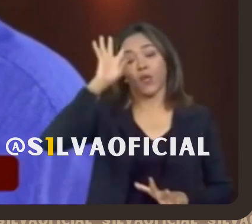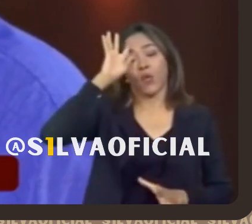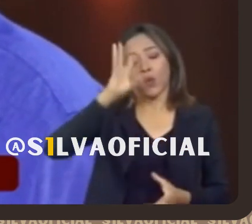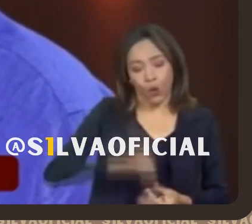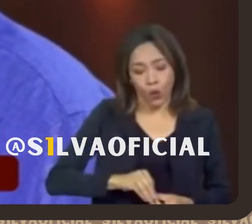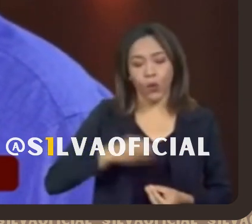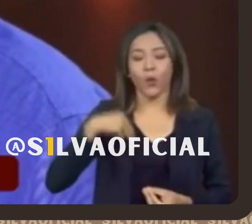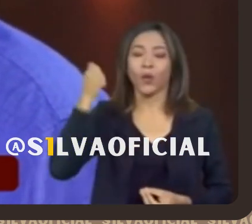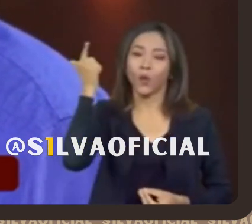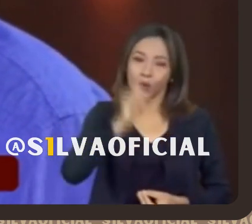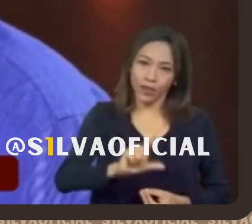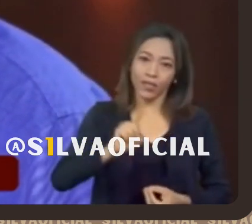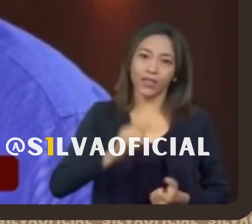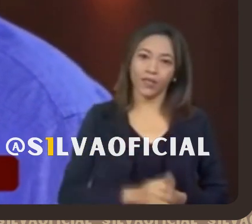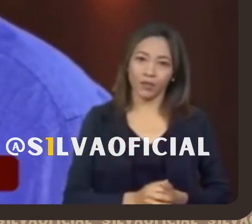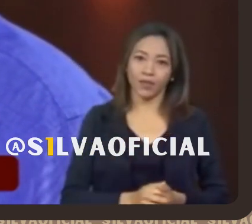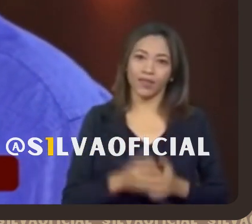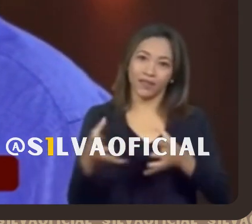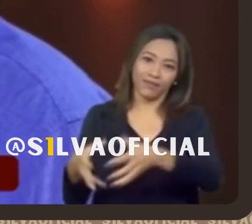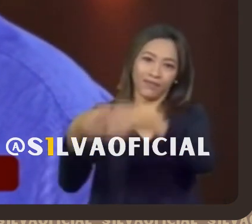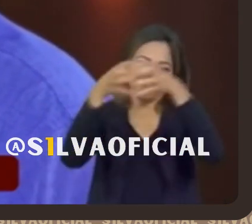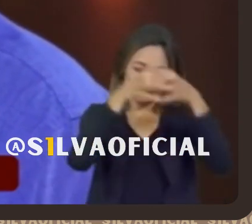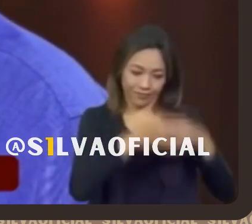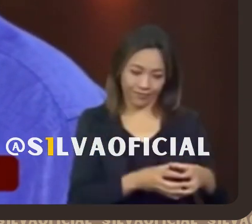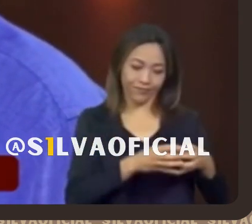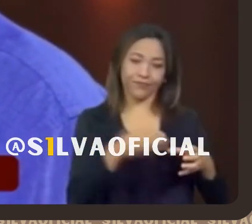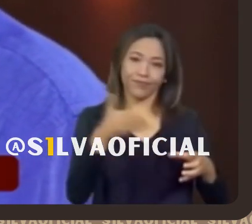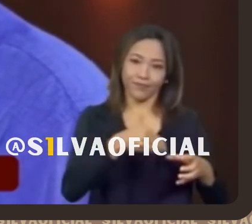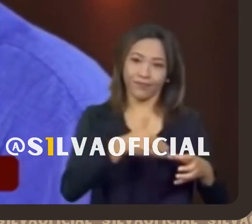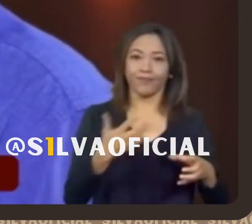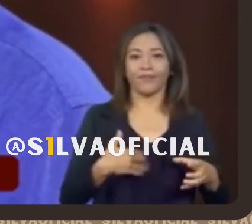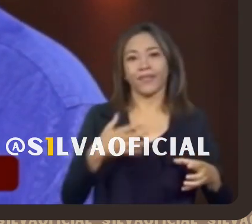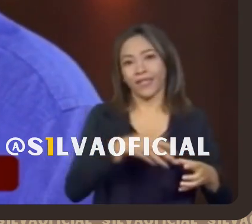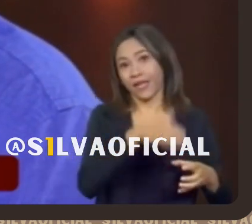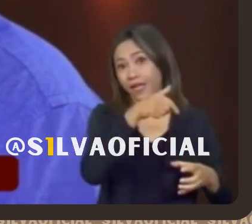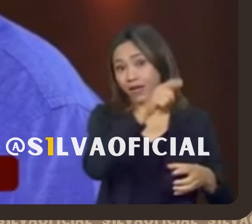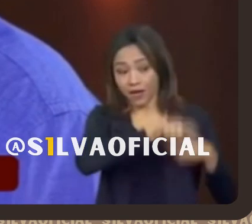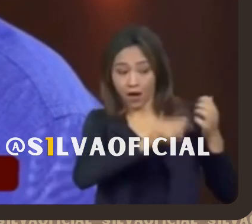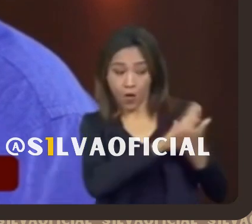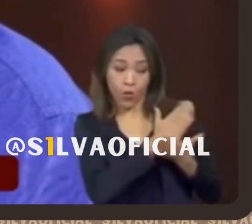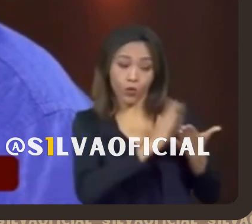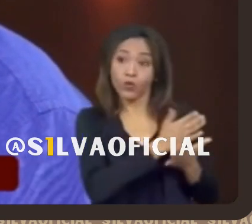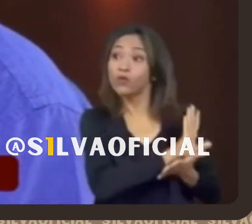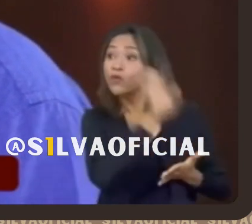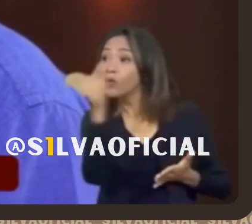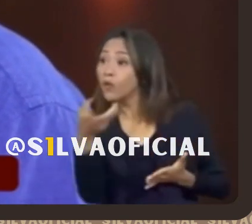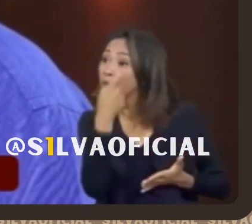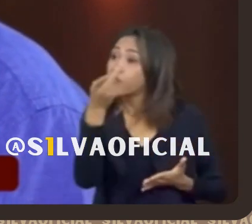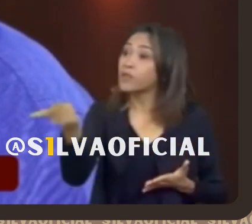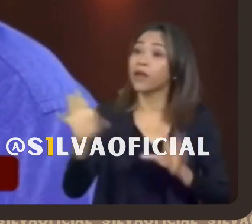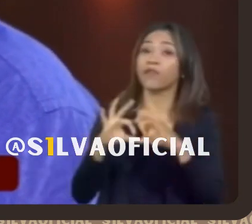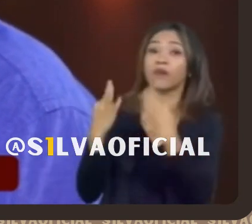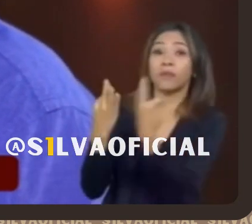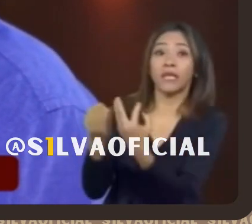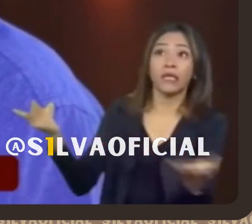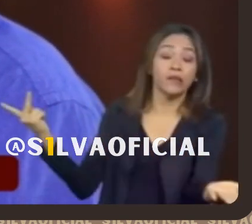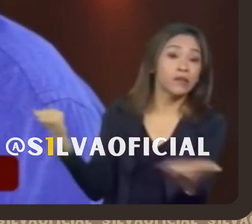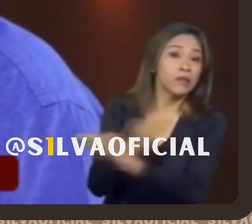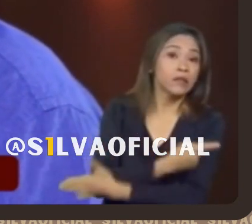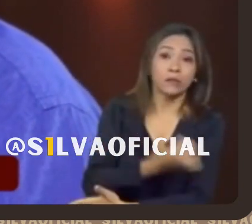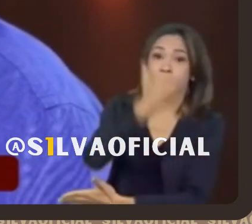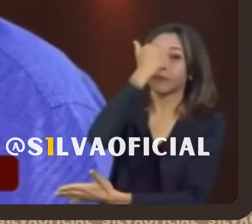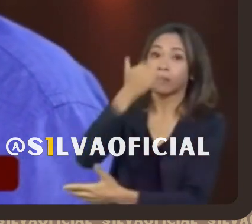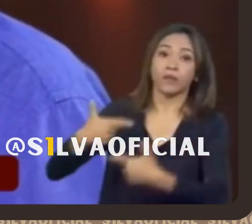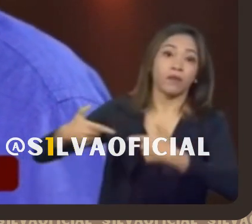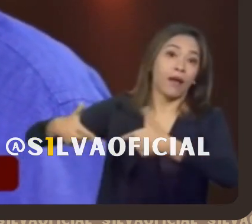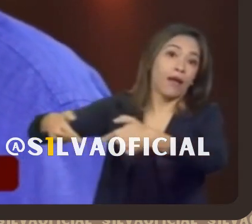os filhos do Brasil sabe que estavam fora visitando o parente e que foram vítima de uma guerra Insana Uhum eu